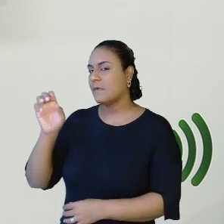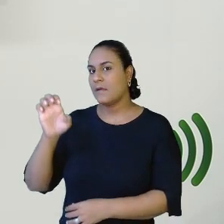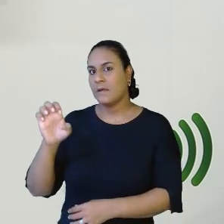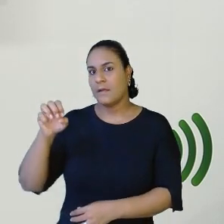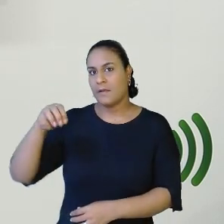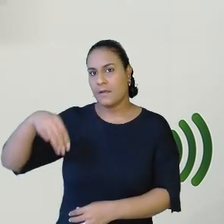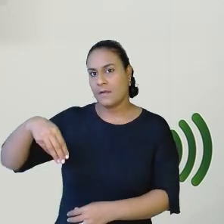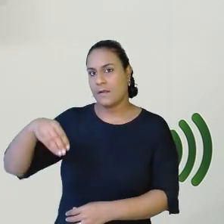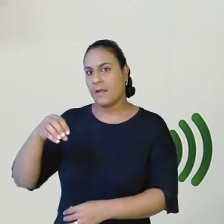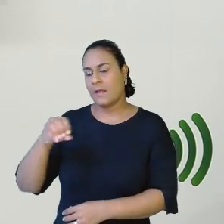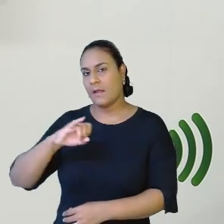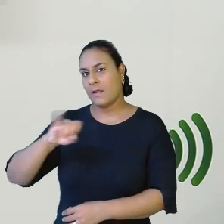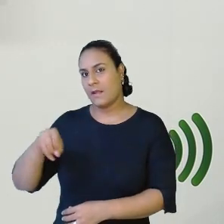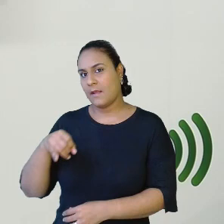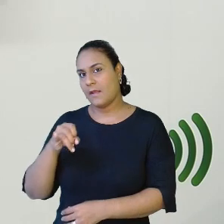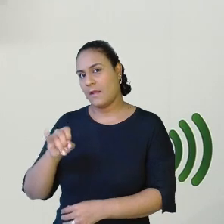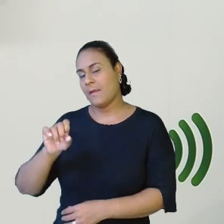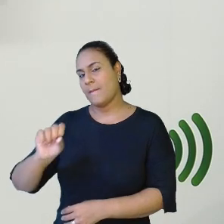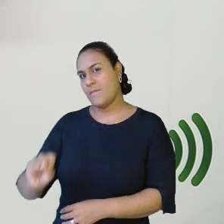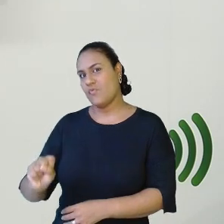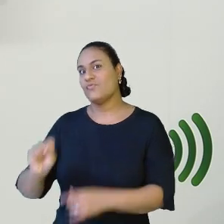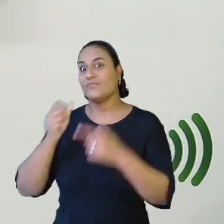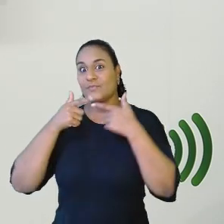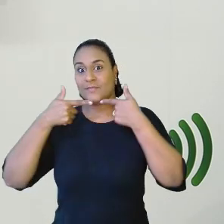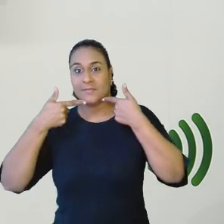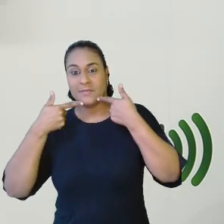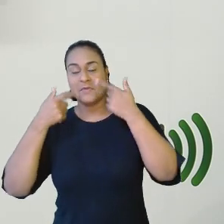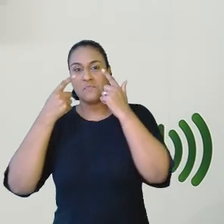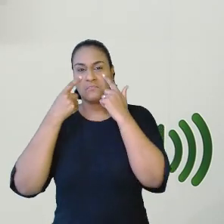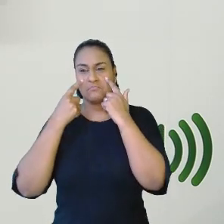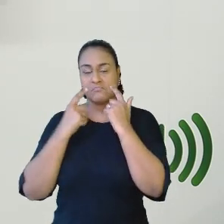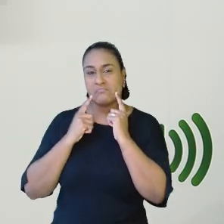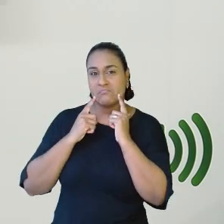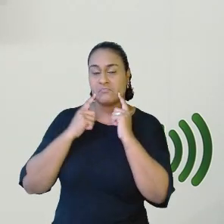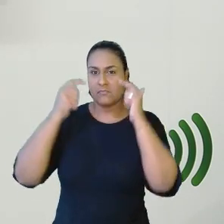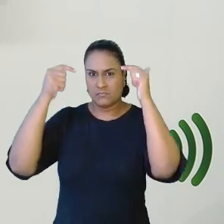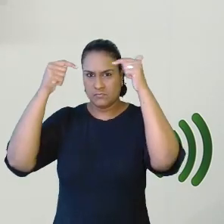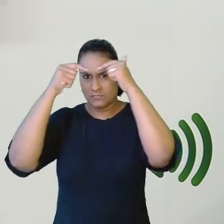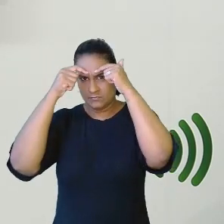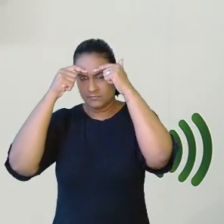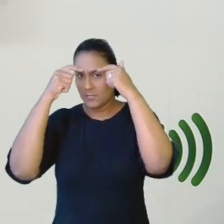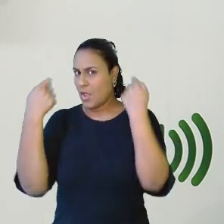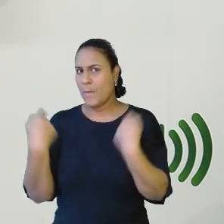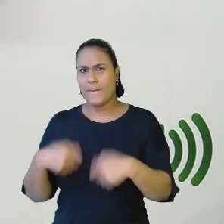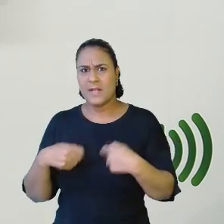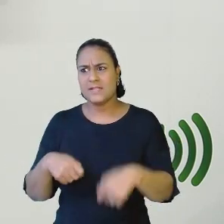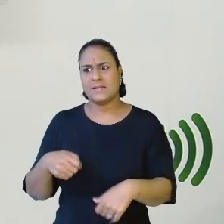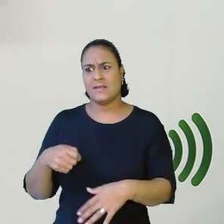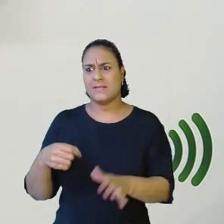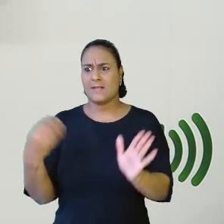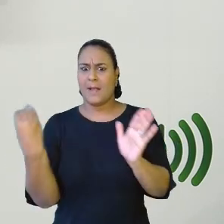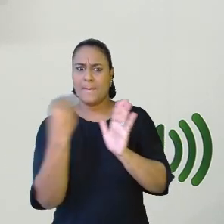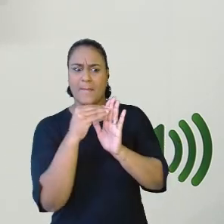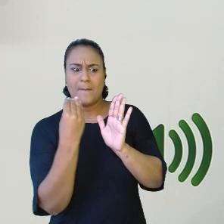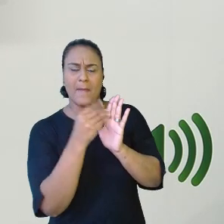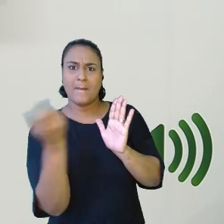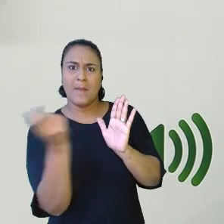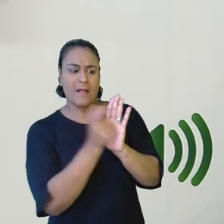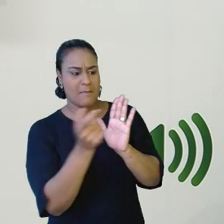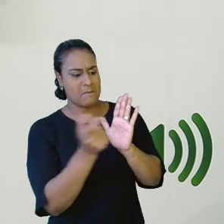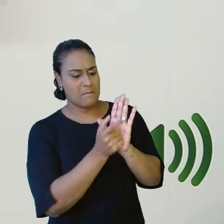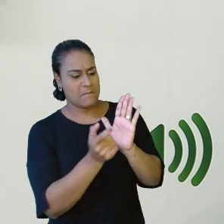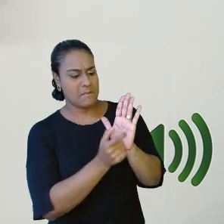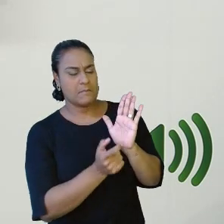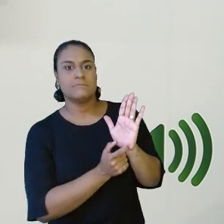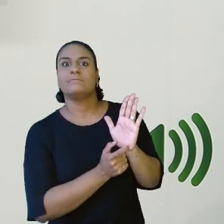gente muitas vezes não precisa colocar textos, palavras. A gente, só com as figuras, a gente já diz a mensagem que